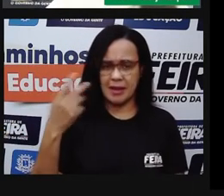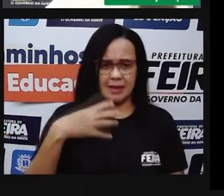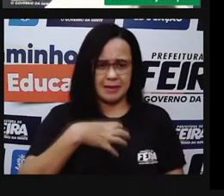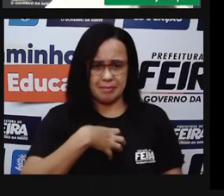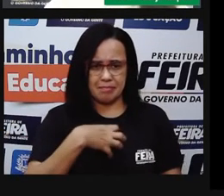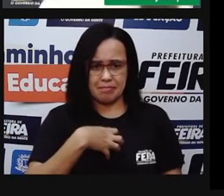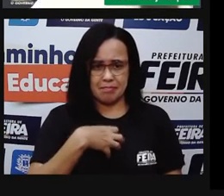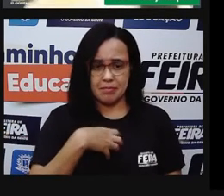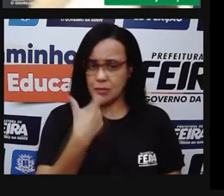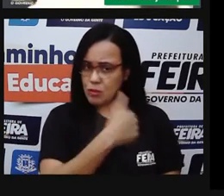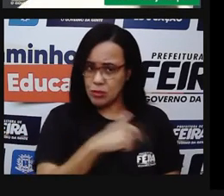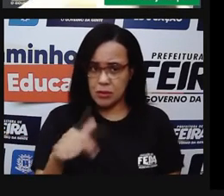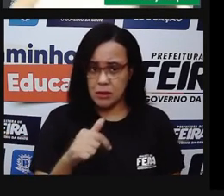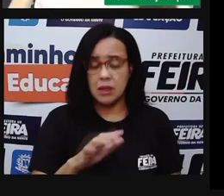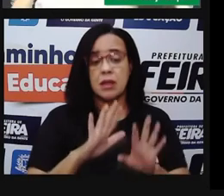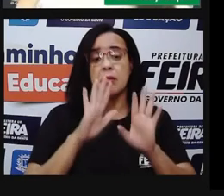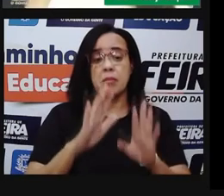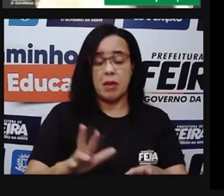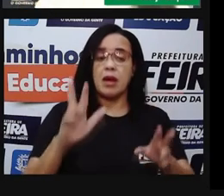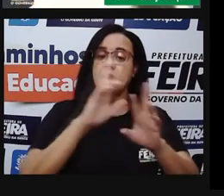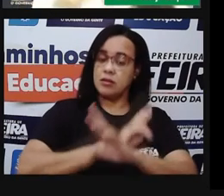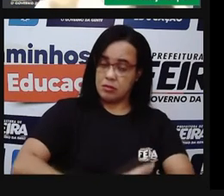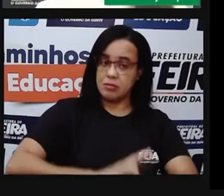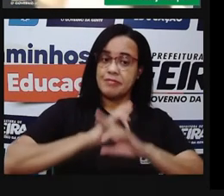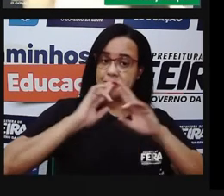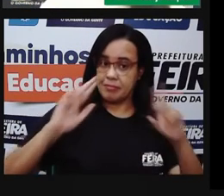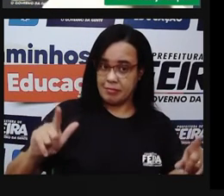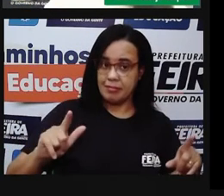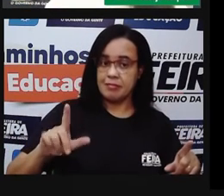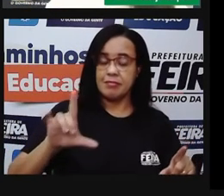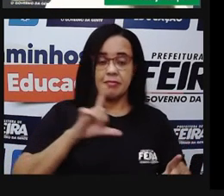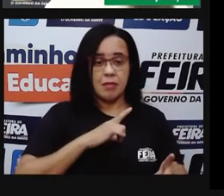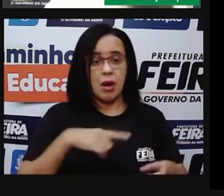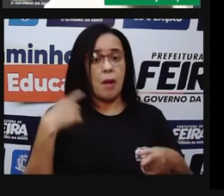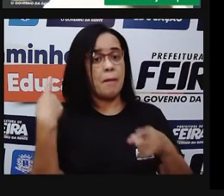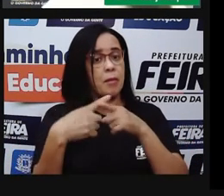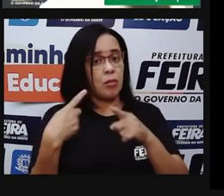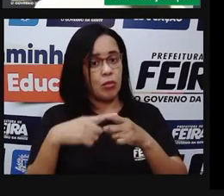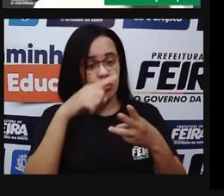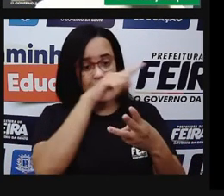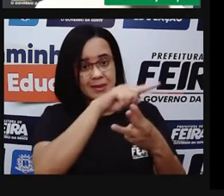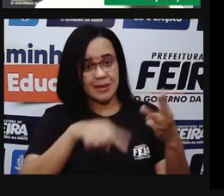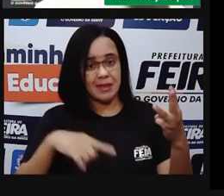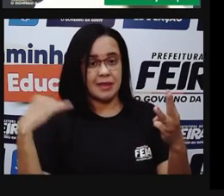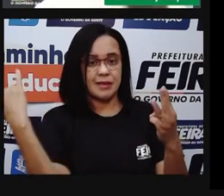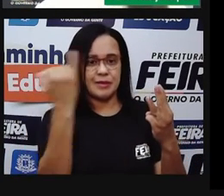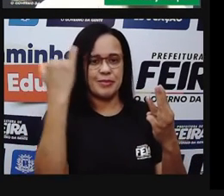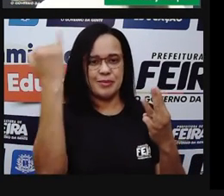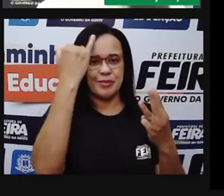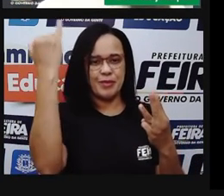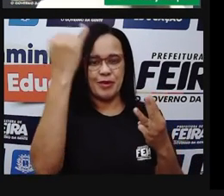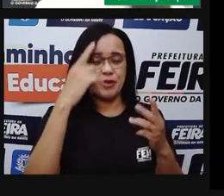a diferença, porque ele ocupa, ele tem três funções importantes na nossa linguagem escrita.